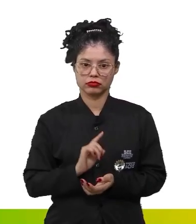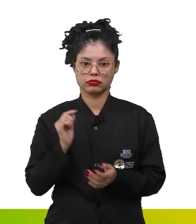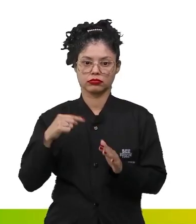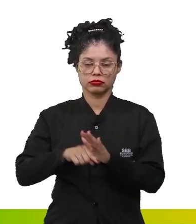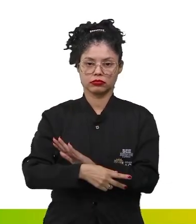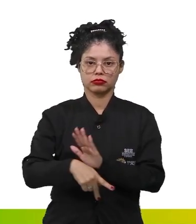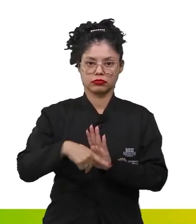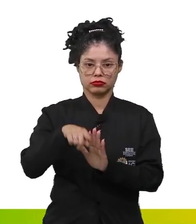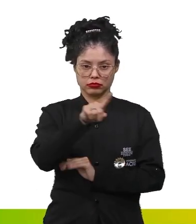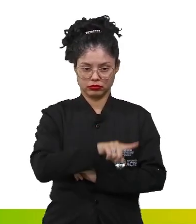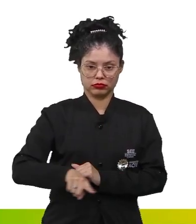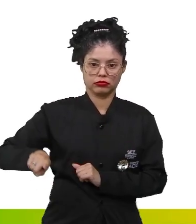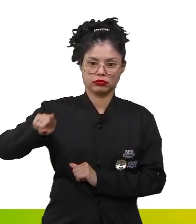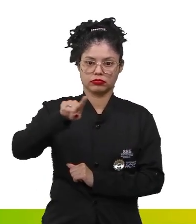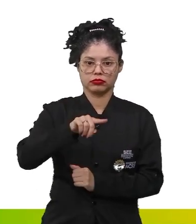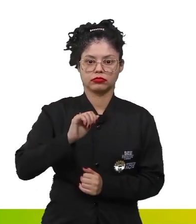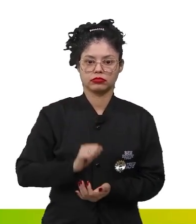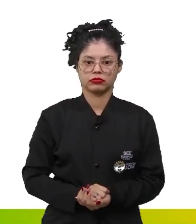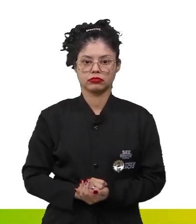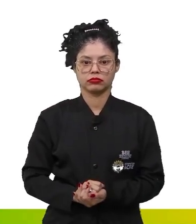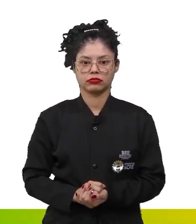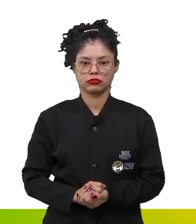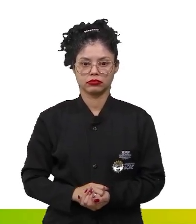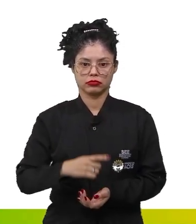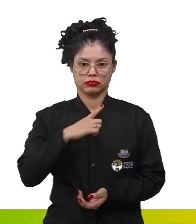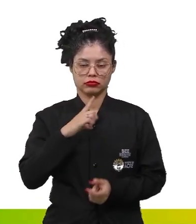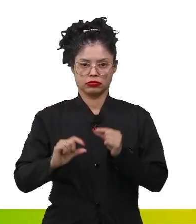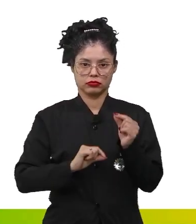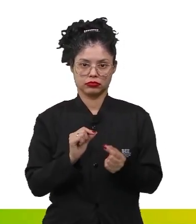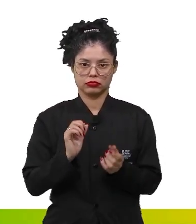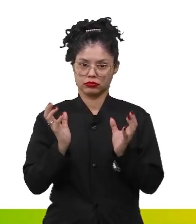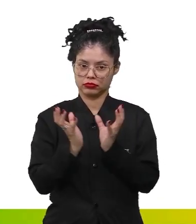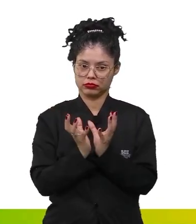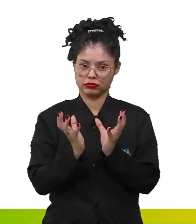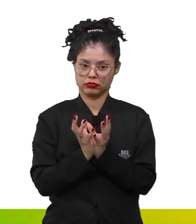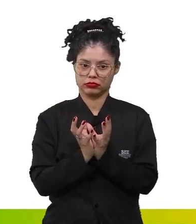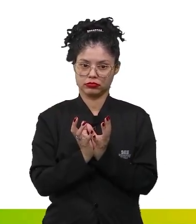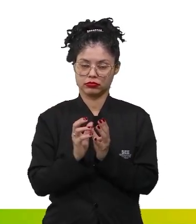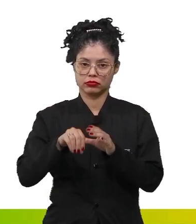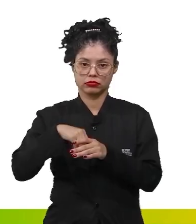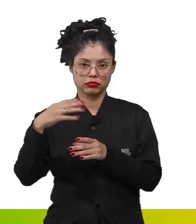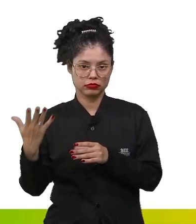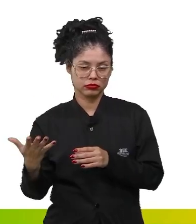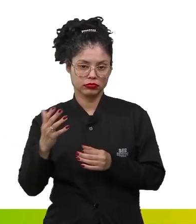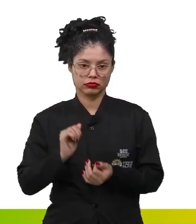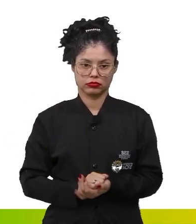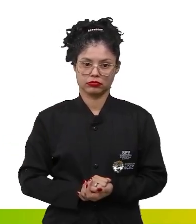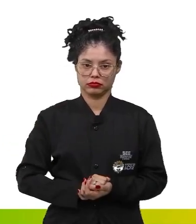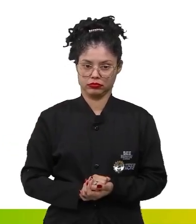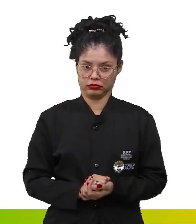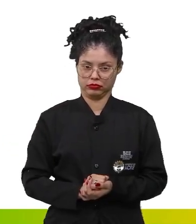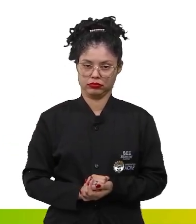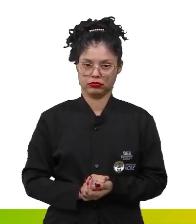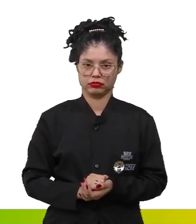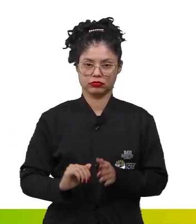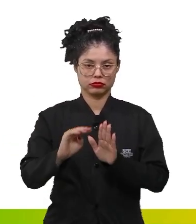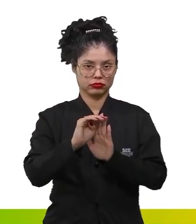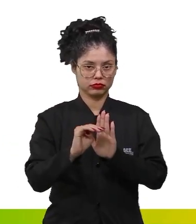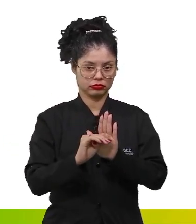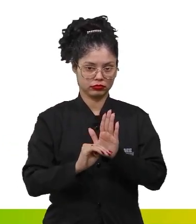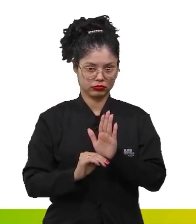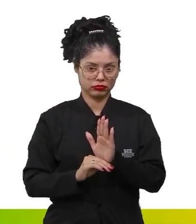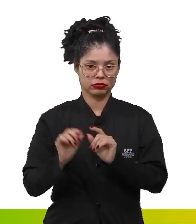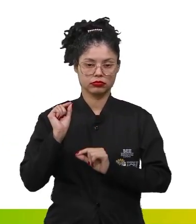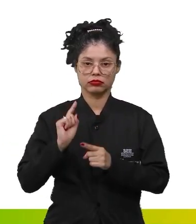de um círculo, consegue observar, e a gente tem um grupo que fica fora dos padrões. Isso